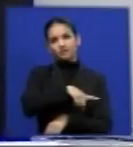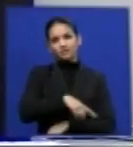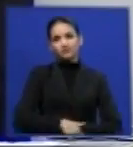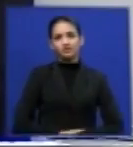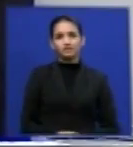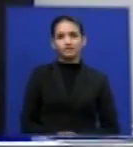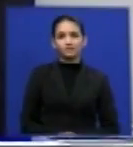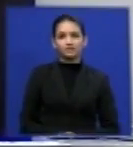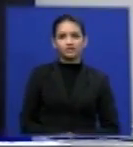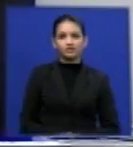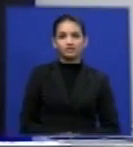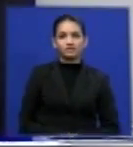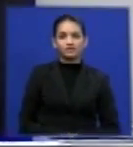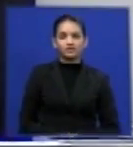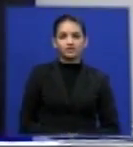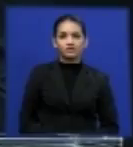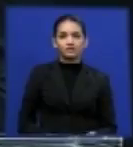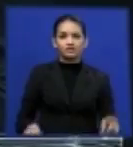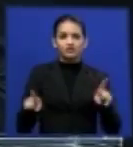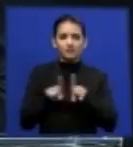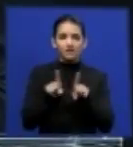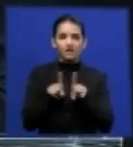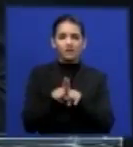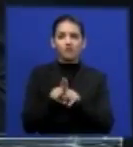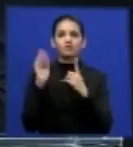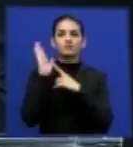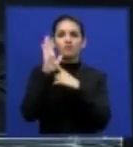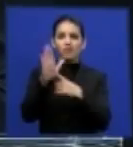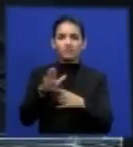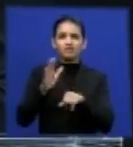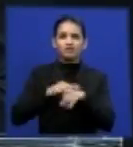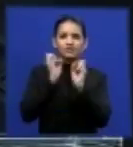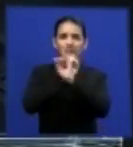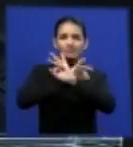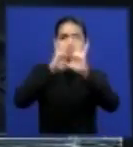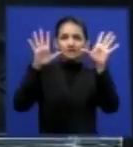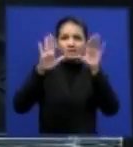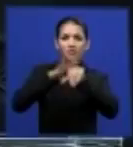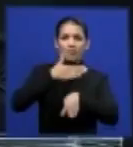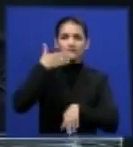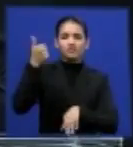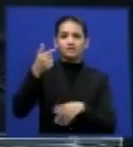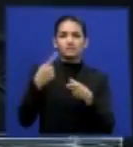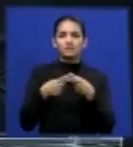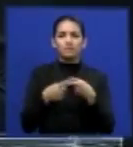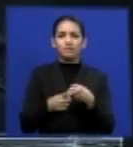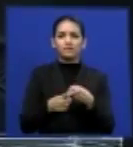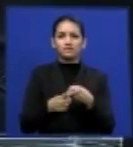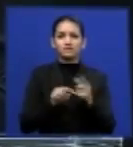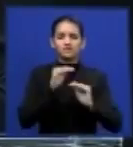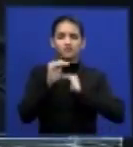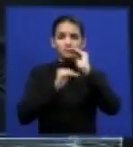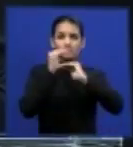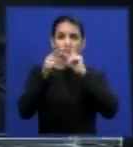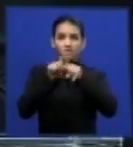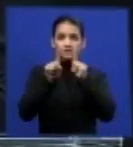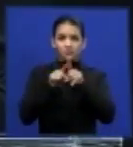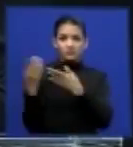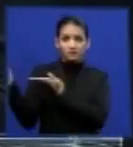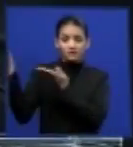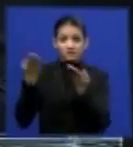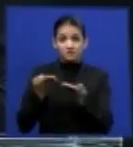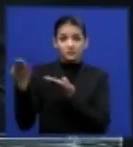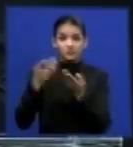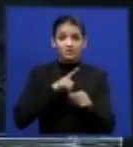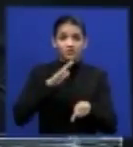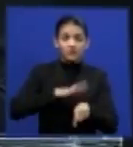Um diagrama que simplifica essa ideia que eu acabei de colocar, expondo que o aumento na importação vai provocar